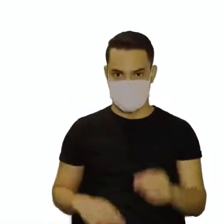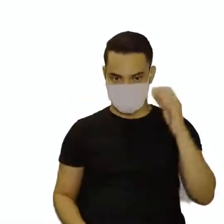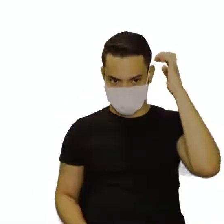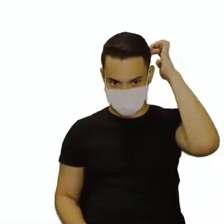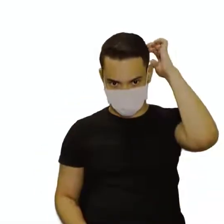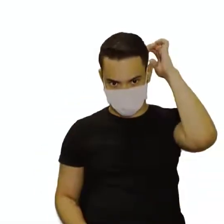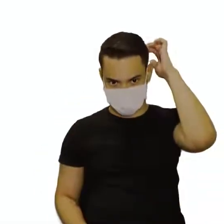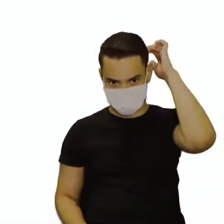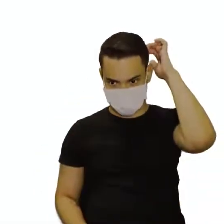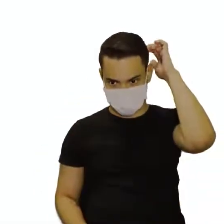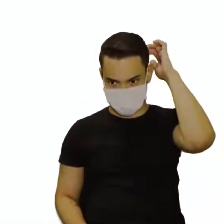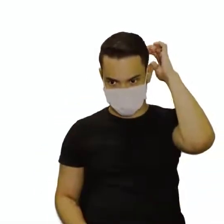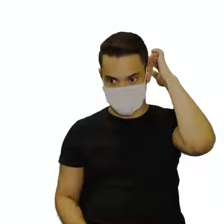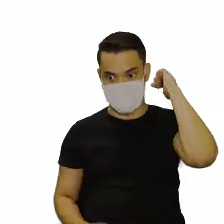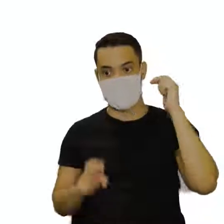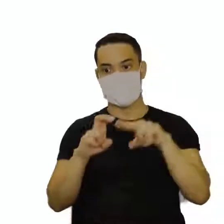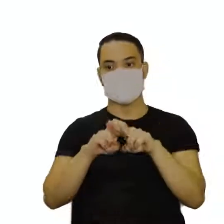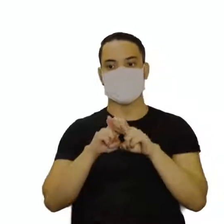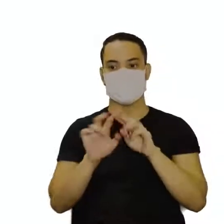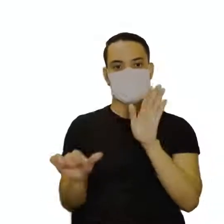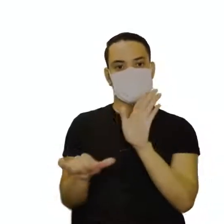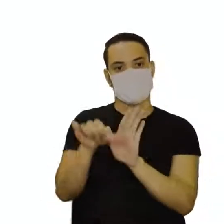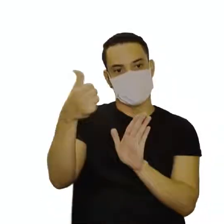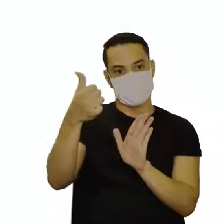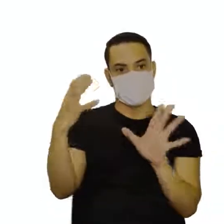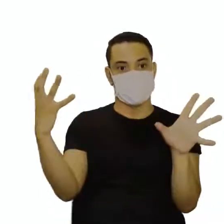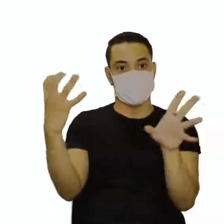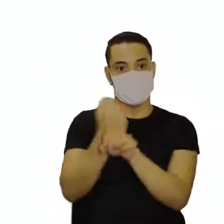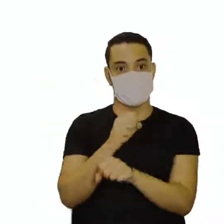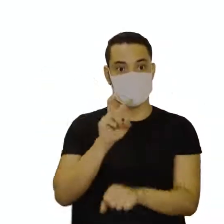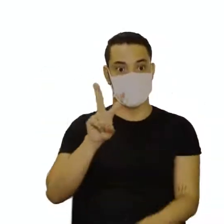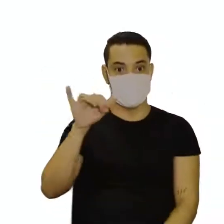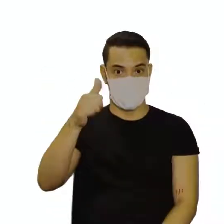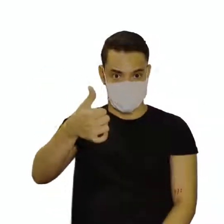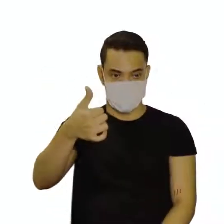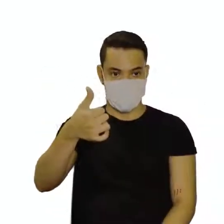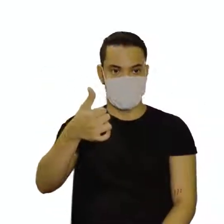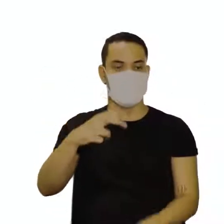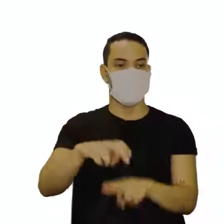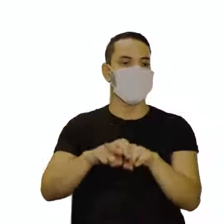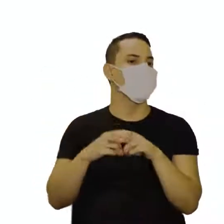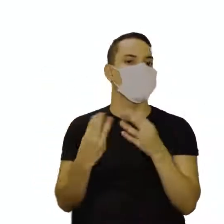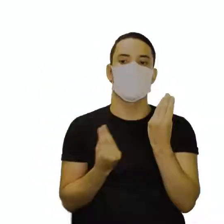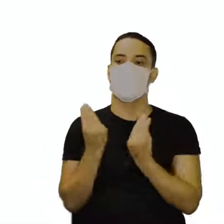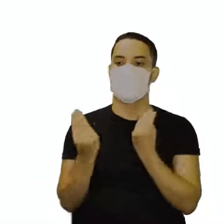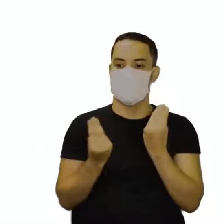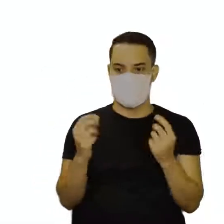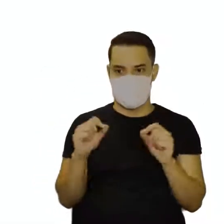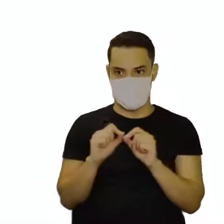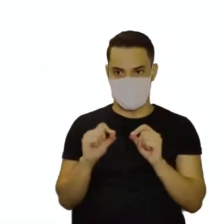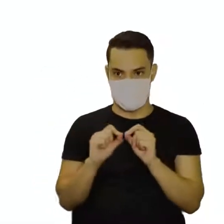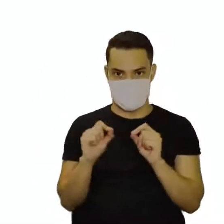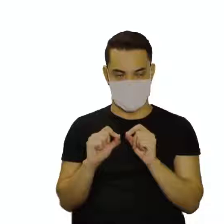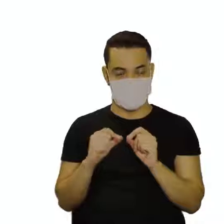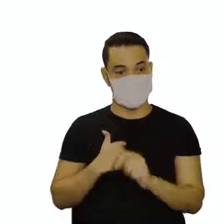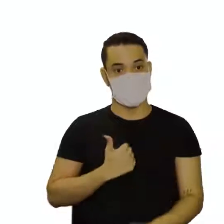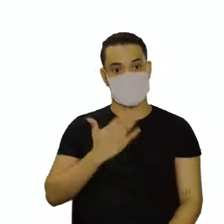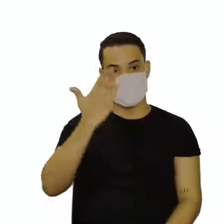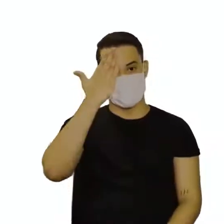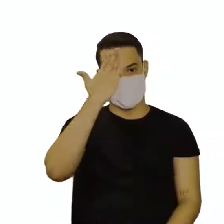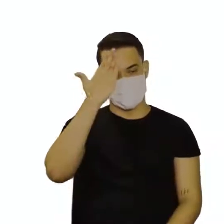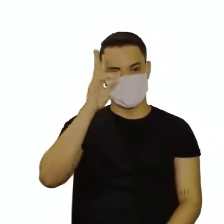faço. Calcular primeiro, ó, calcule V1, né? Então, para calcular V1, o que eu faço? Eu sei